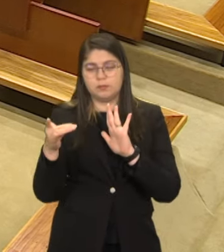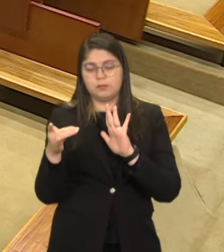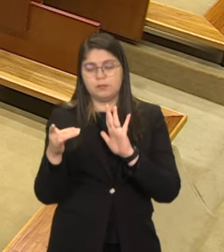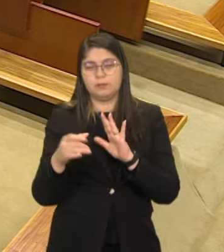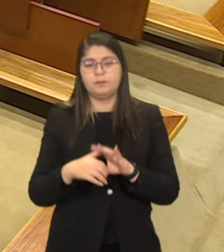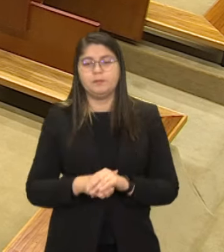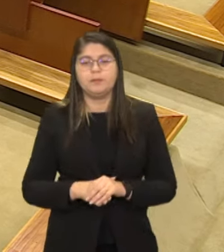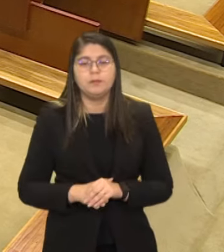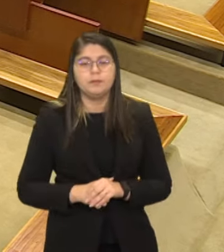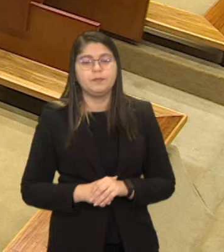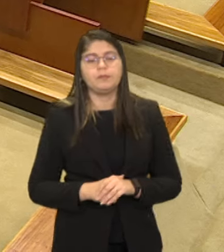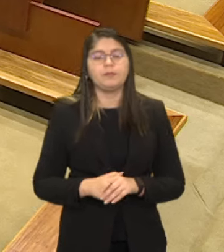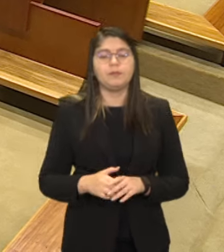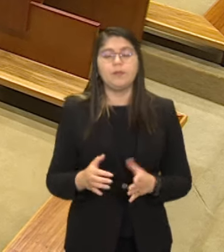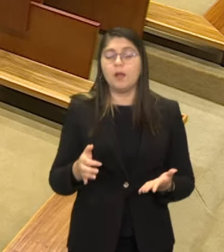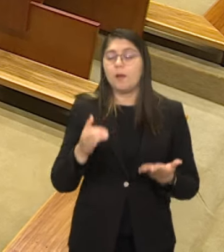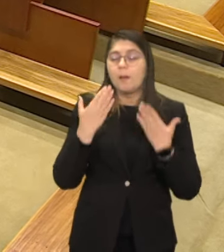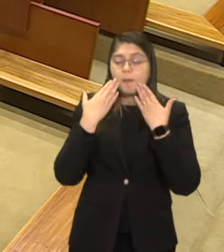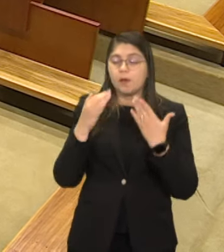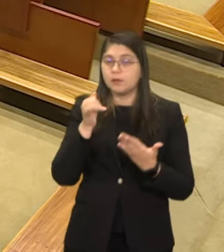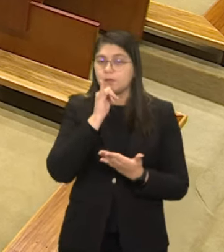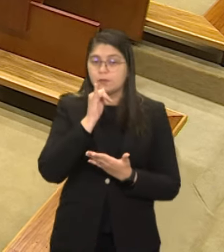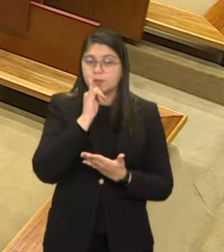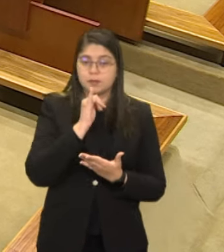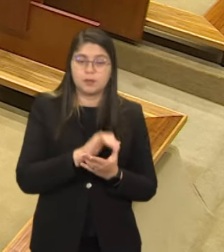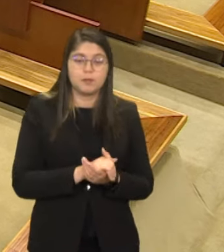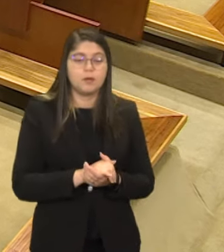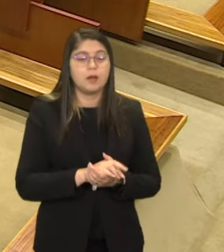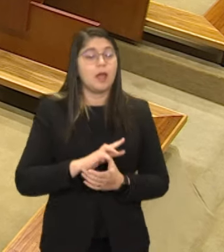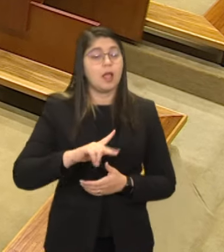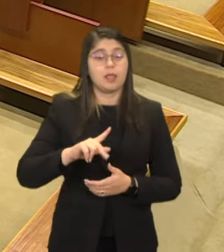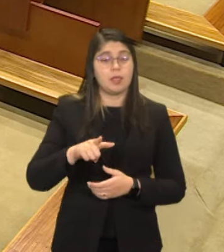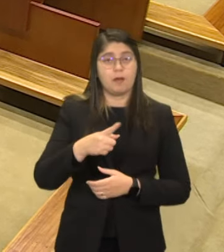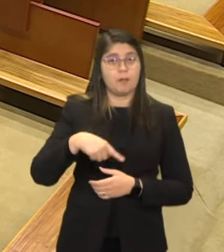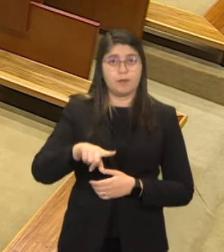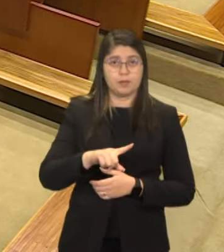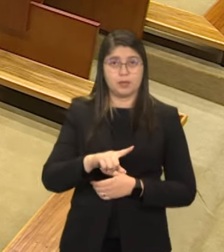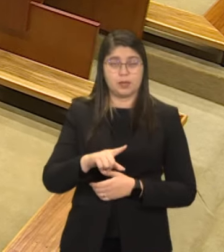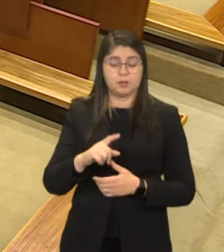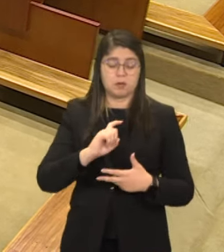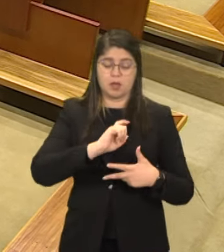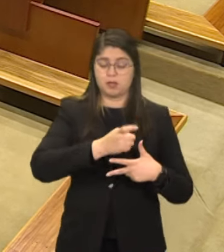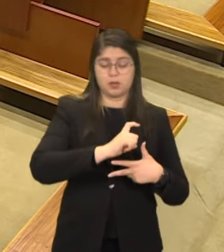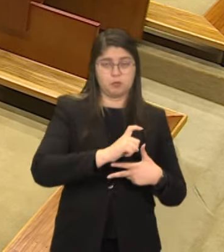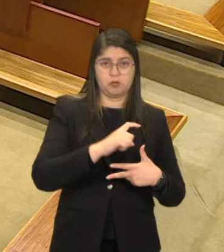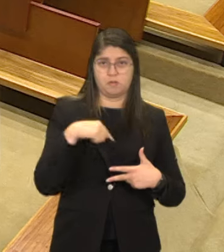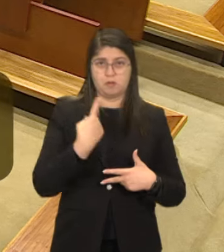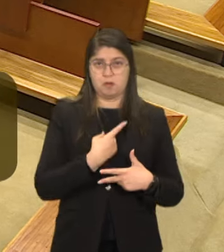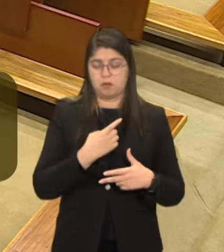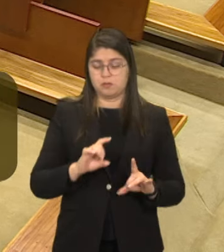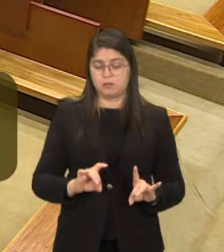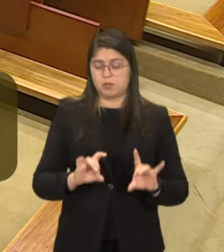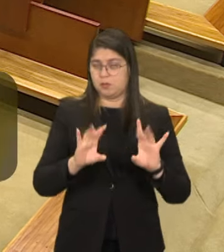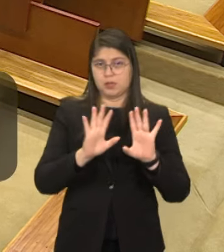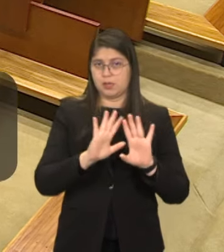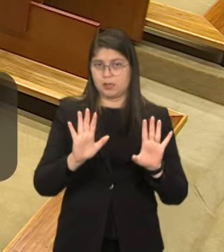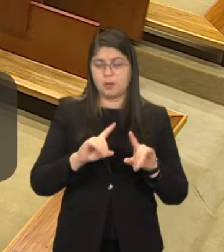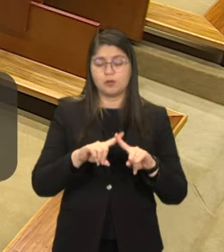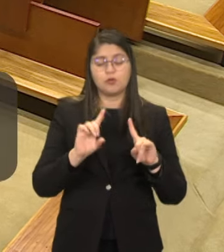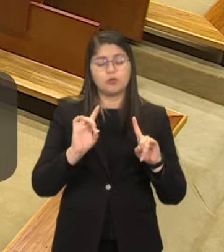é mais ou menos o exemplo que eu quis trazer, e aqui não é para os colegas, nós não somos do Executivo e nem especialistas, mas